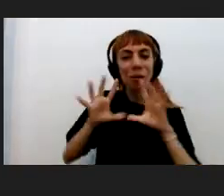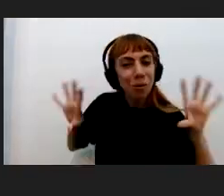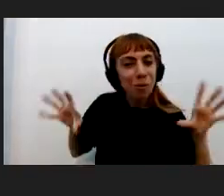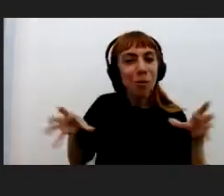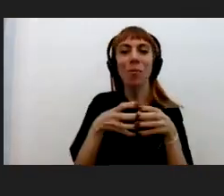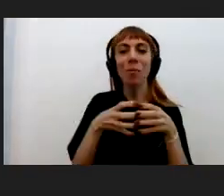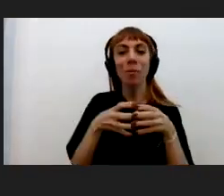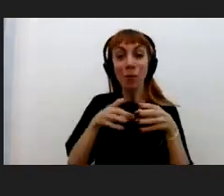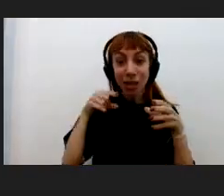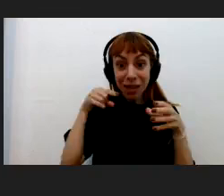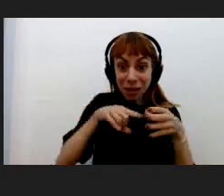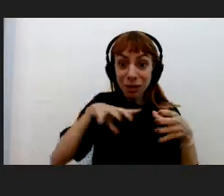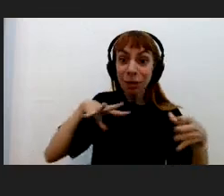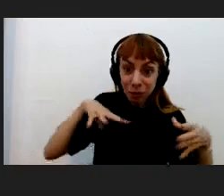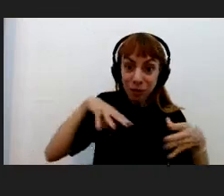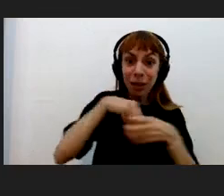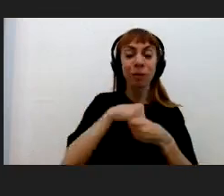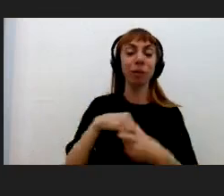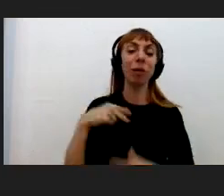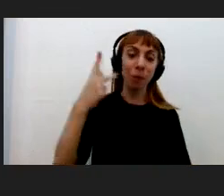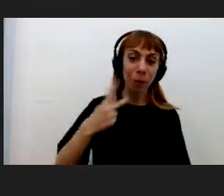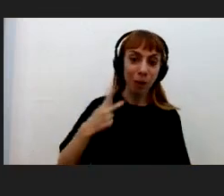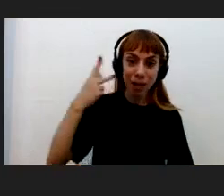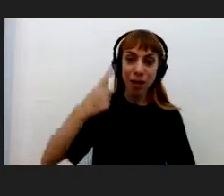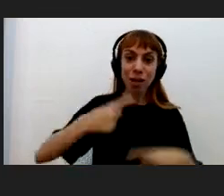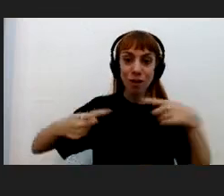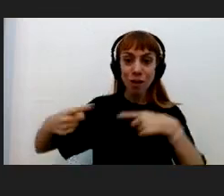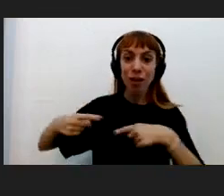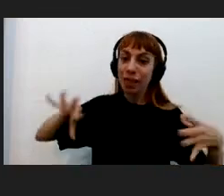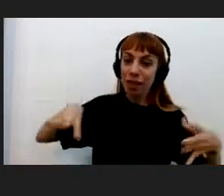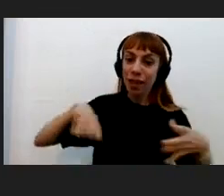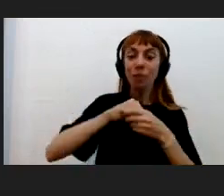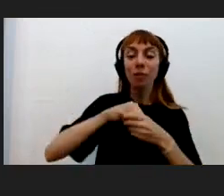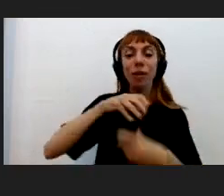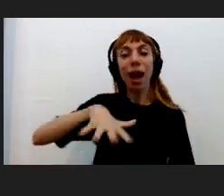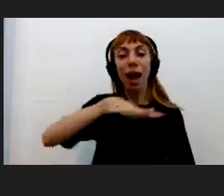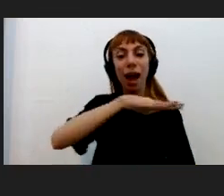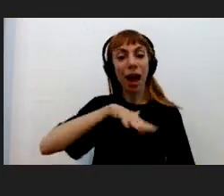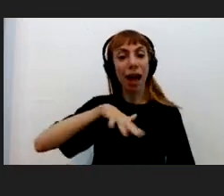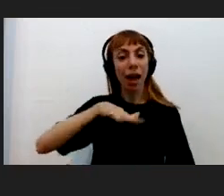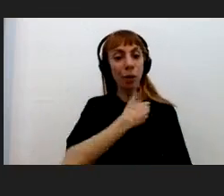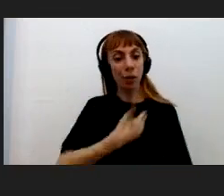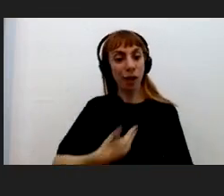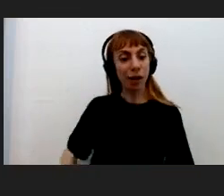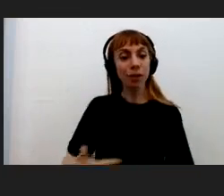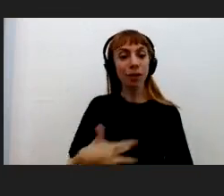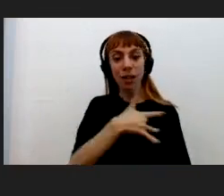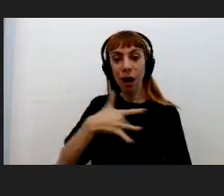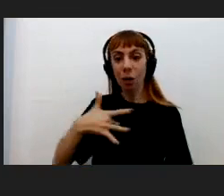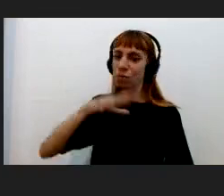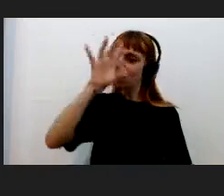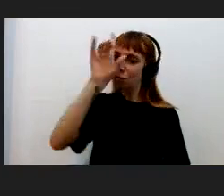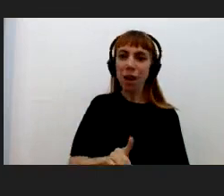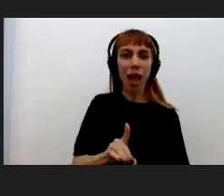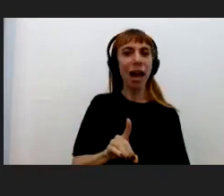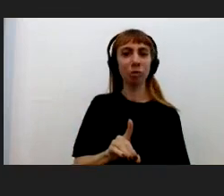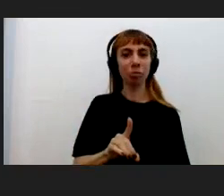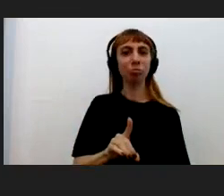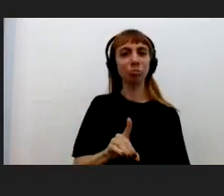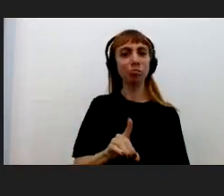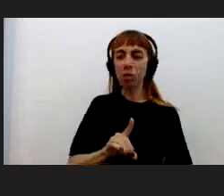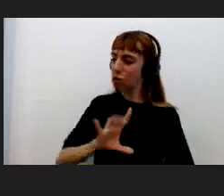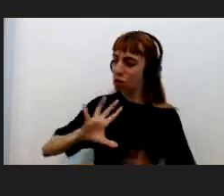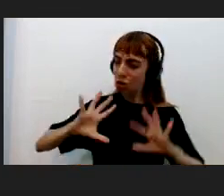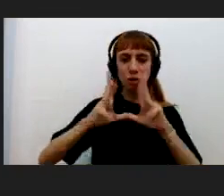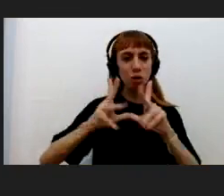inegociável, a complexidade do processo saúde e doença que torna necessário pensar essa organização de